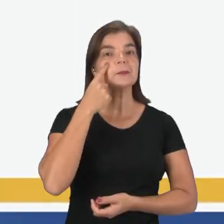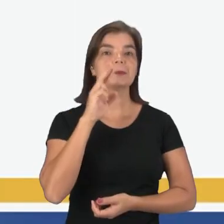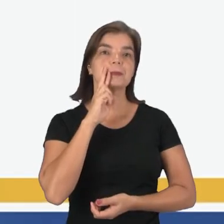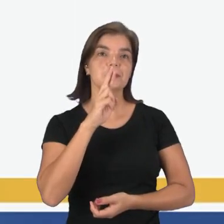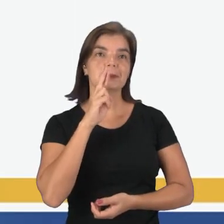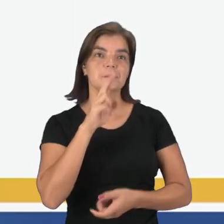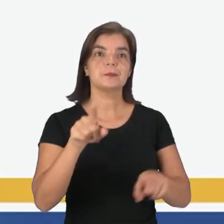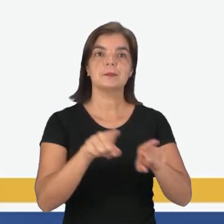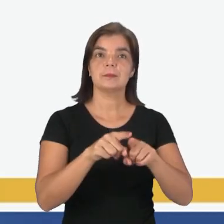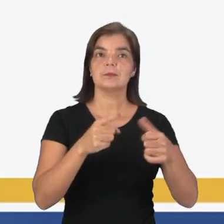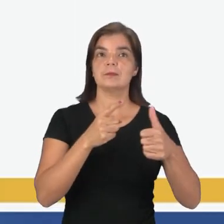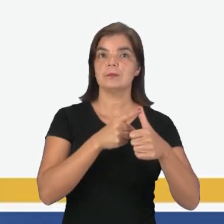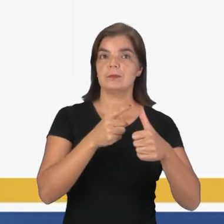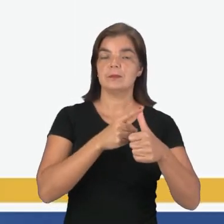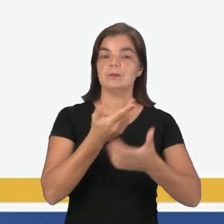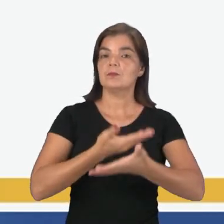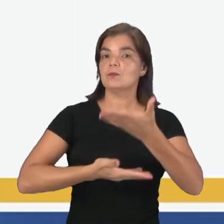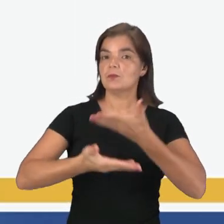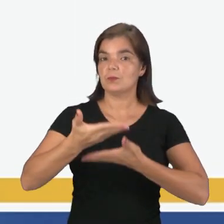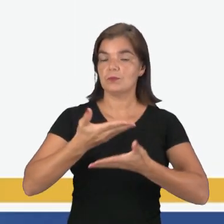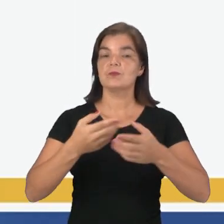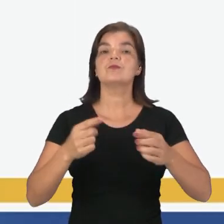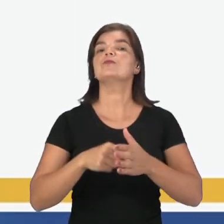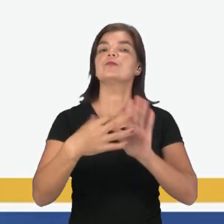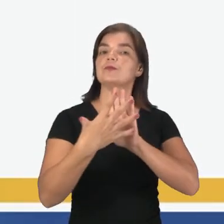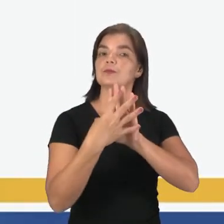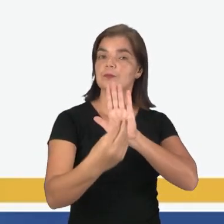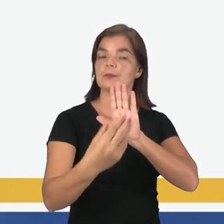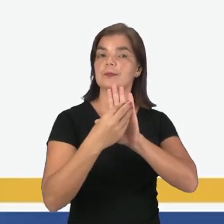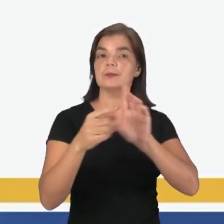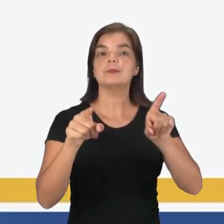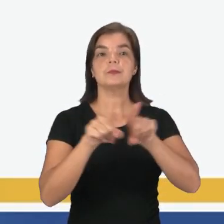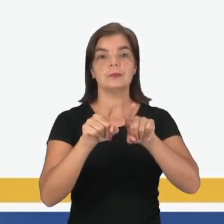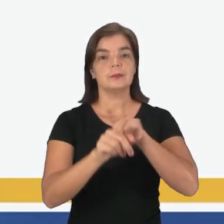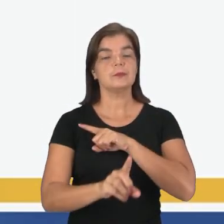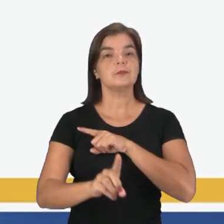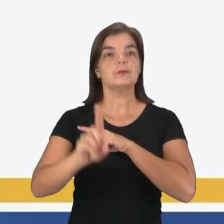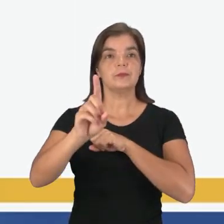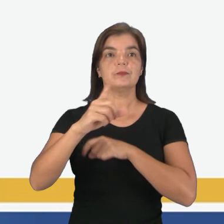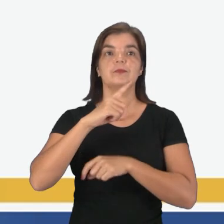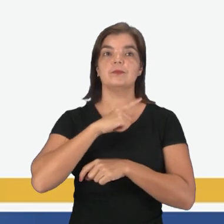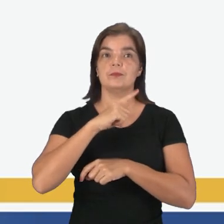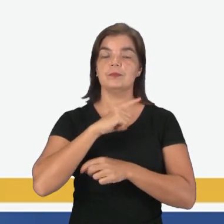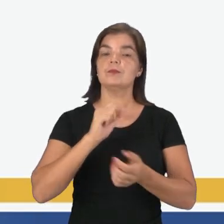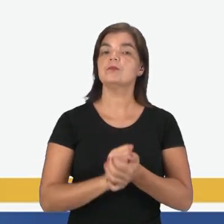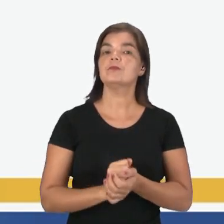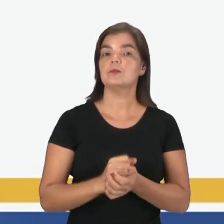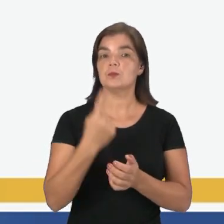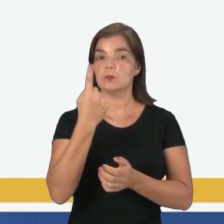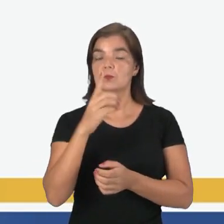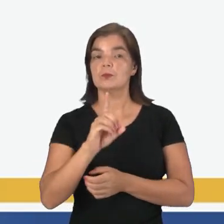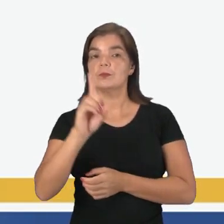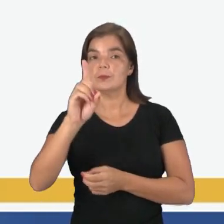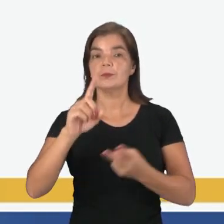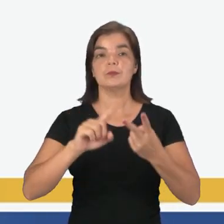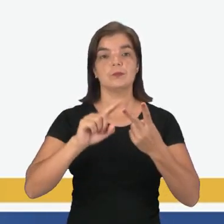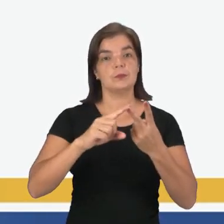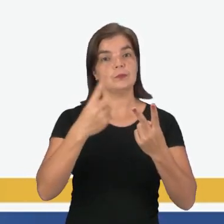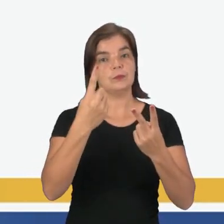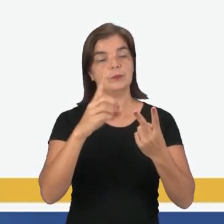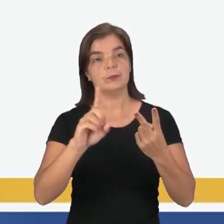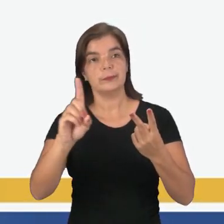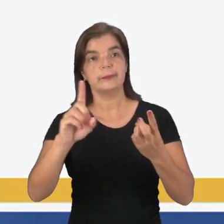atividades que você pode fazer. Uma delas é para você fazer a correlação entre os modelos de transcendência. Nós temos ali os